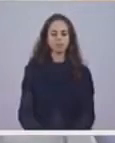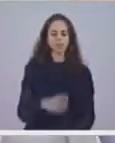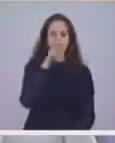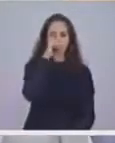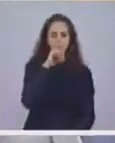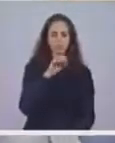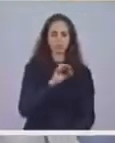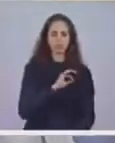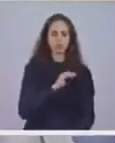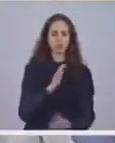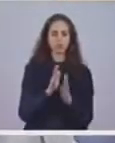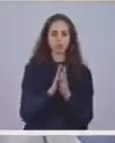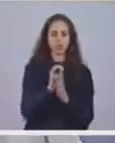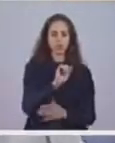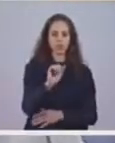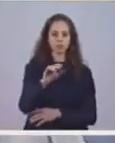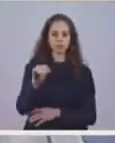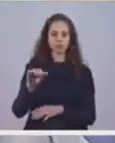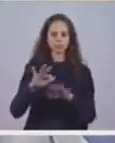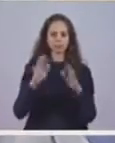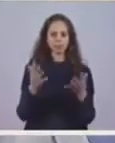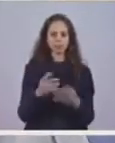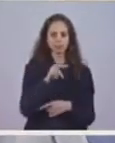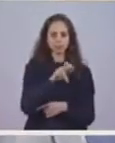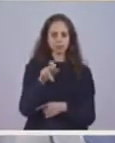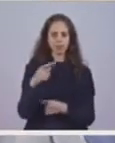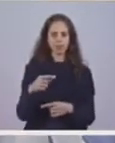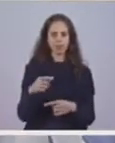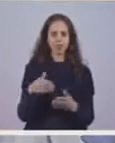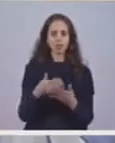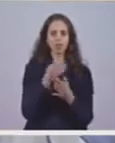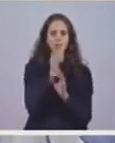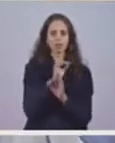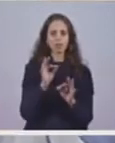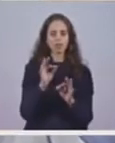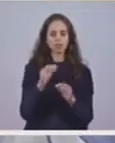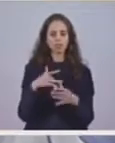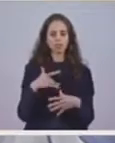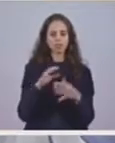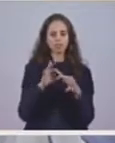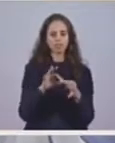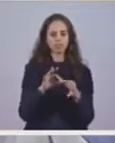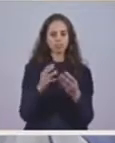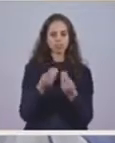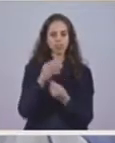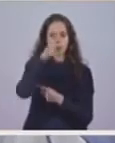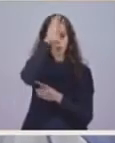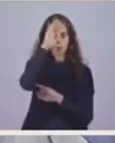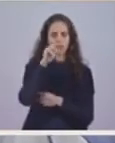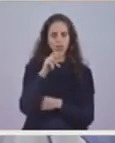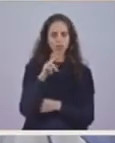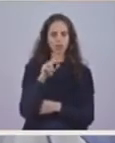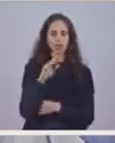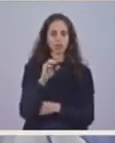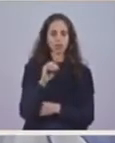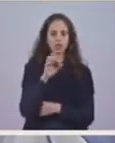Lembrai-vos, Senhor, da vossa Igreja dispersa por toda a terra e tornai-a perfeita na caridade, em comunhão com o Papa Francisco,